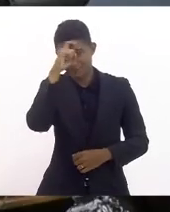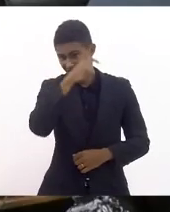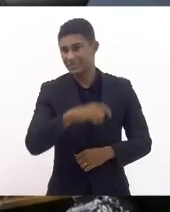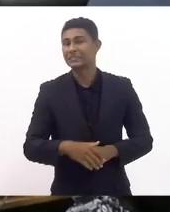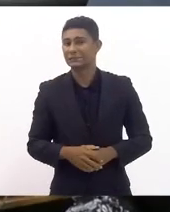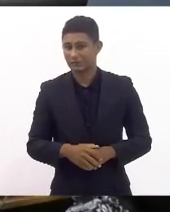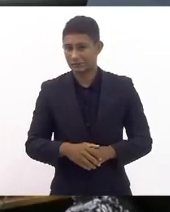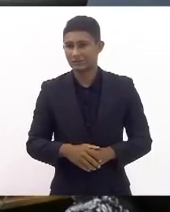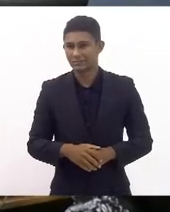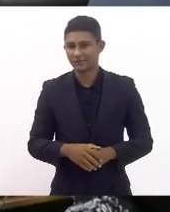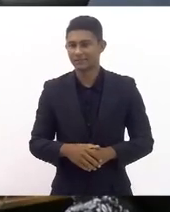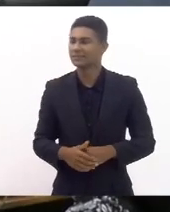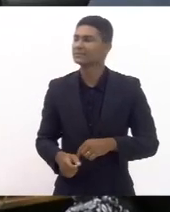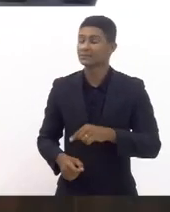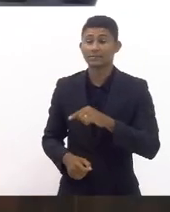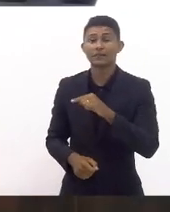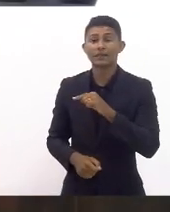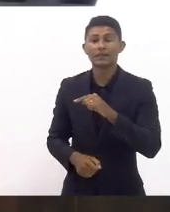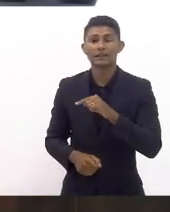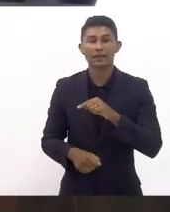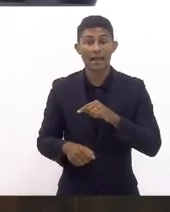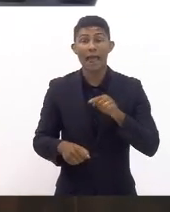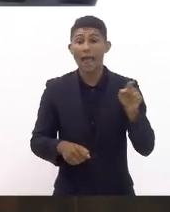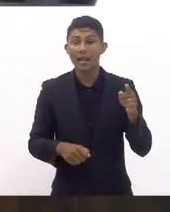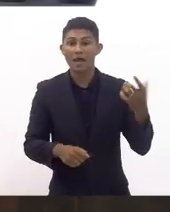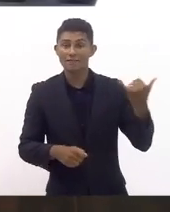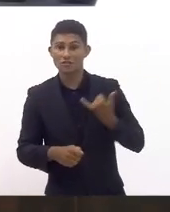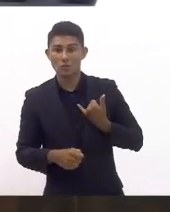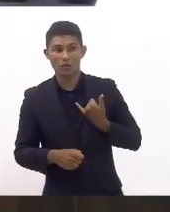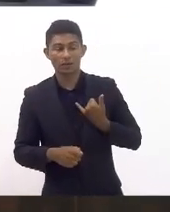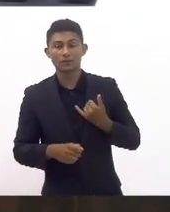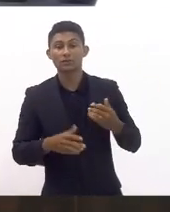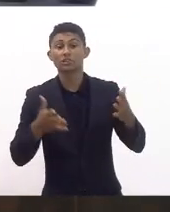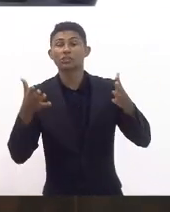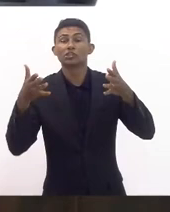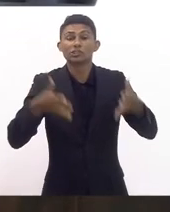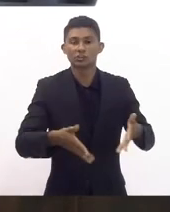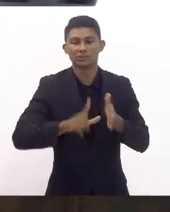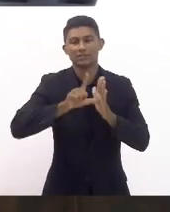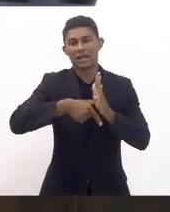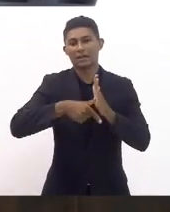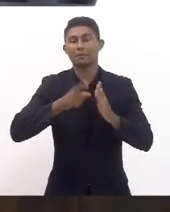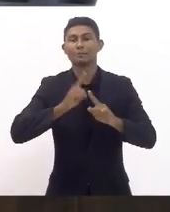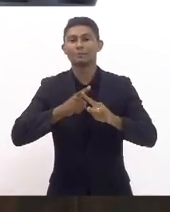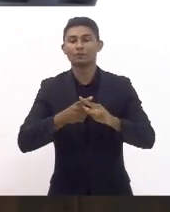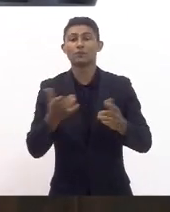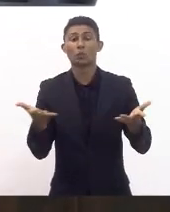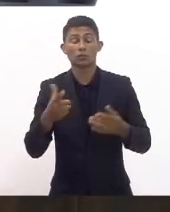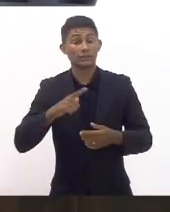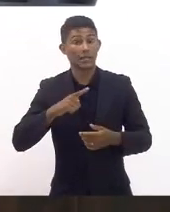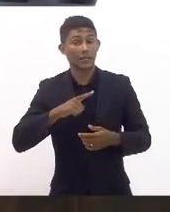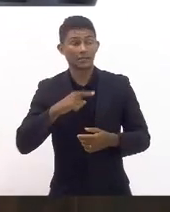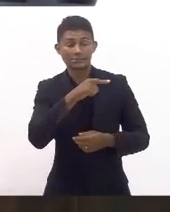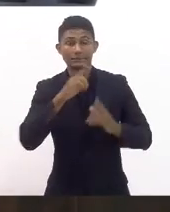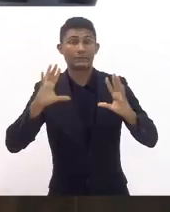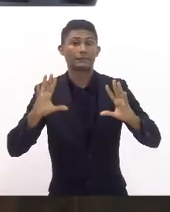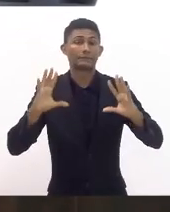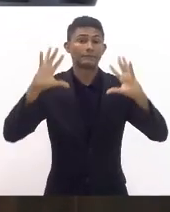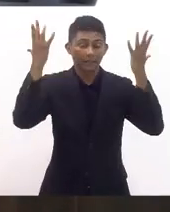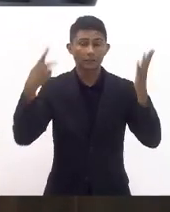O Bruno, na realidade, ele tinha me avisado, ele falou: Nelson, vou chegar atrasado, porque hoje tem um evento,